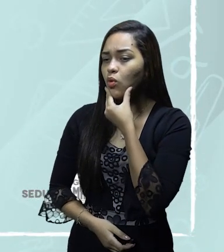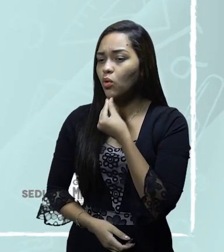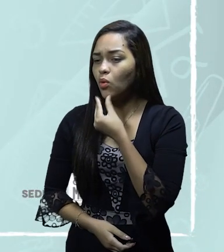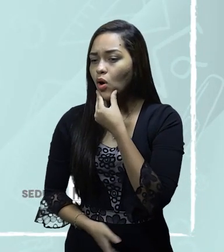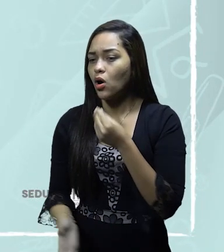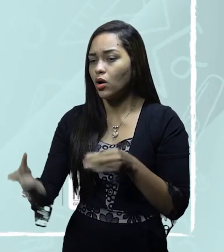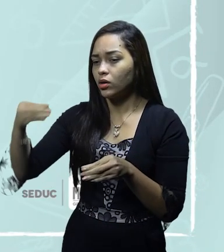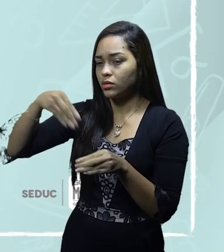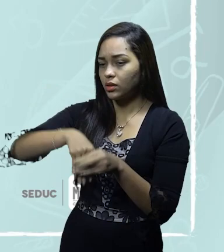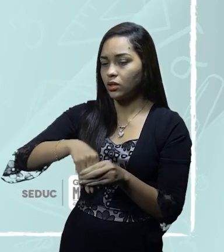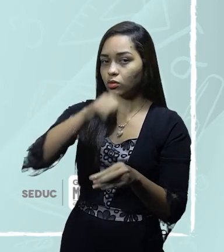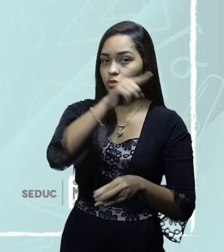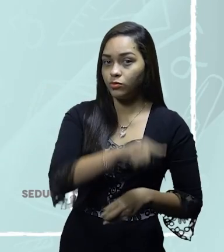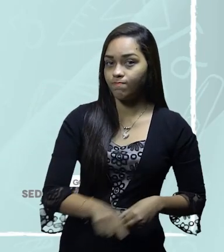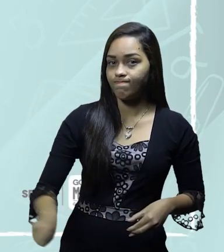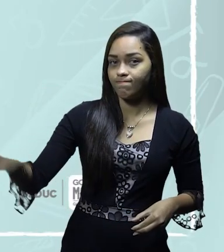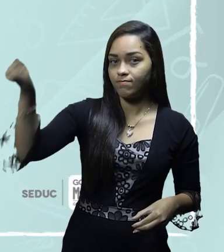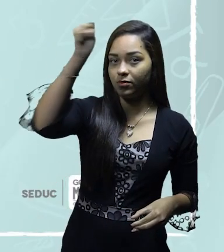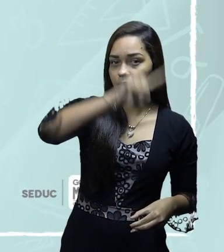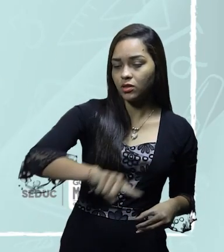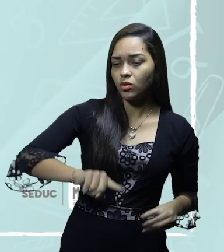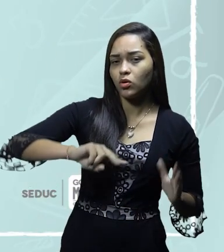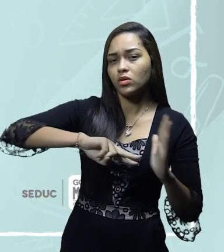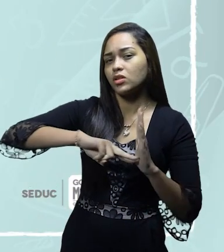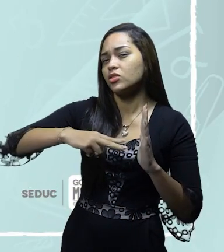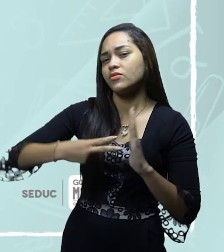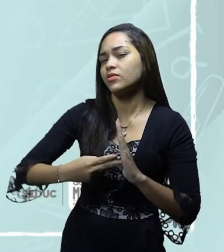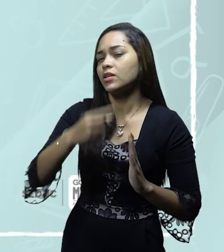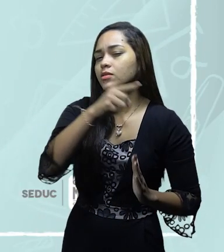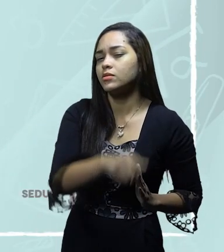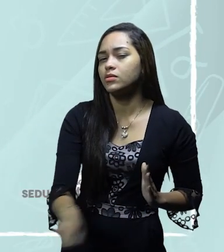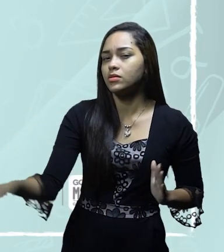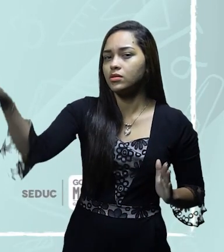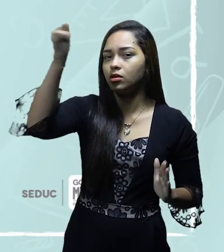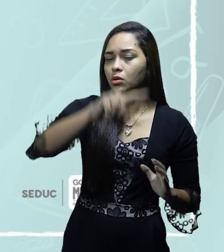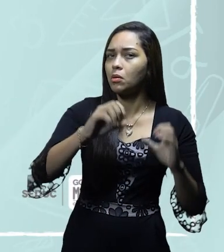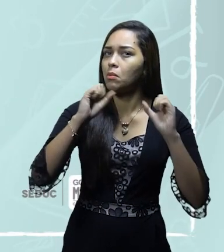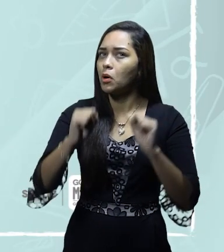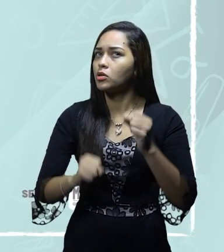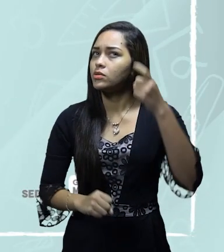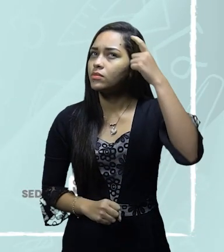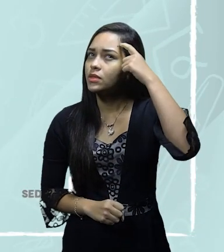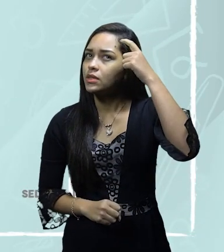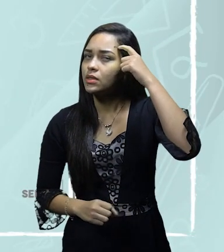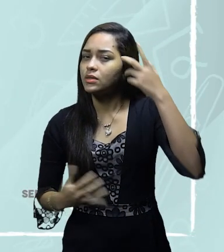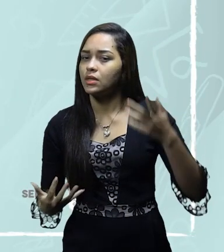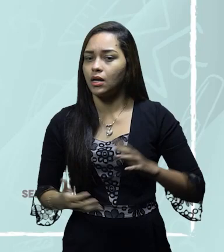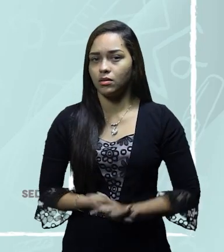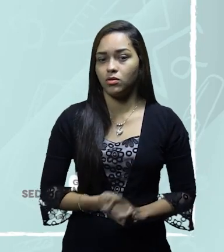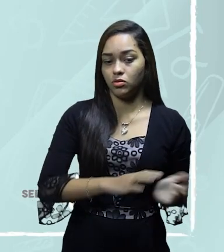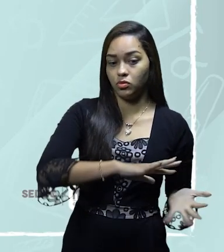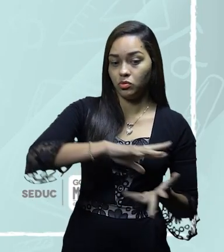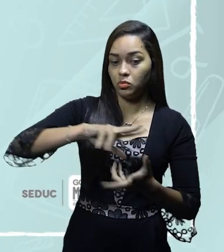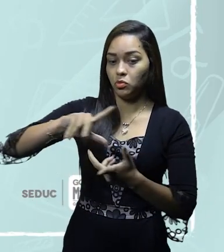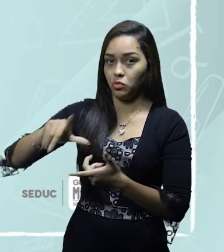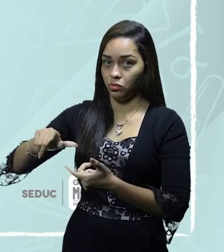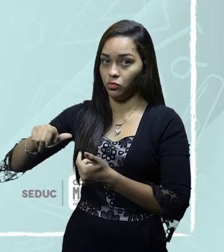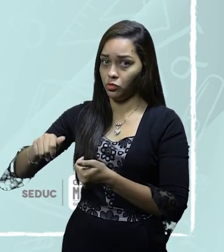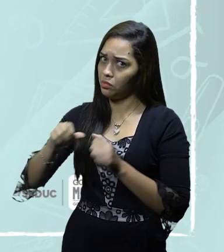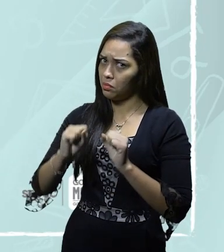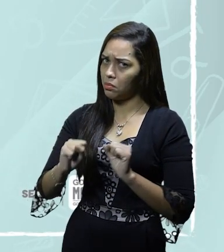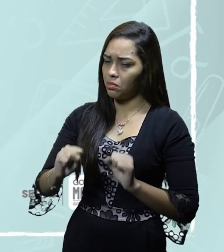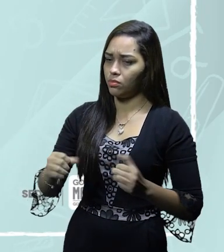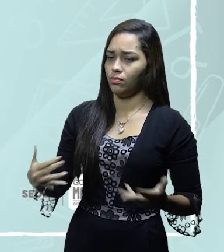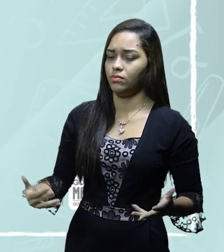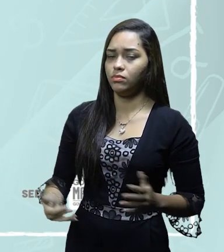homem dentro de um círculo. O que seria esse círculo? Você pode pensar, pode ser o globo terrestre, pode ser a Terra, não é